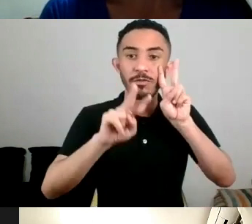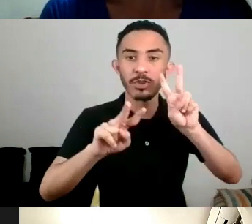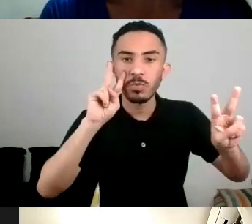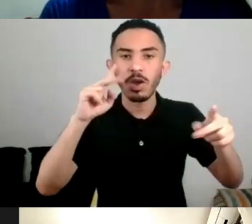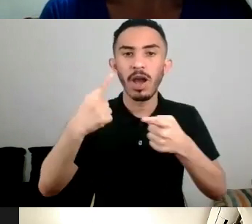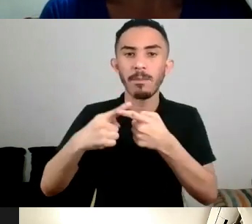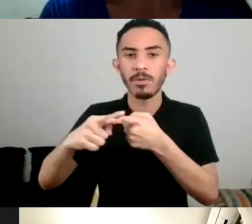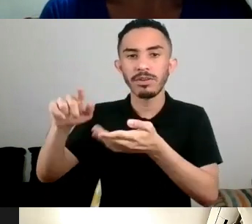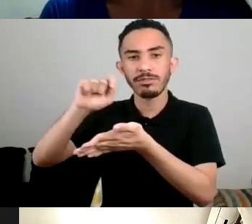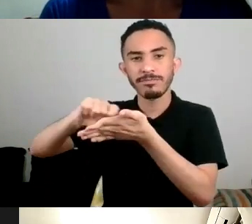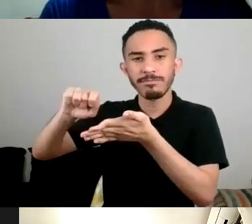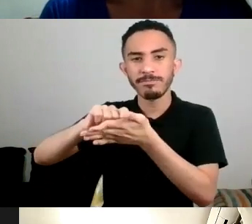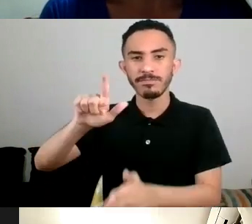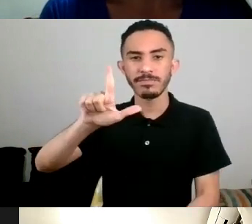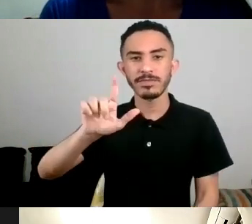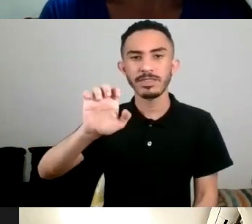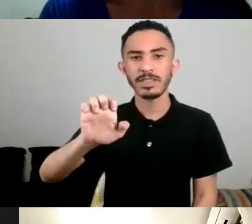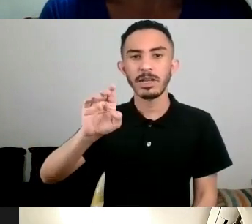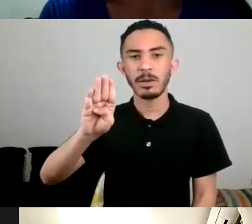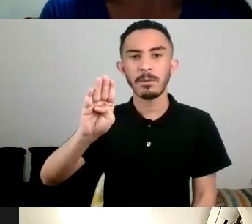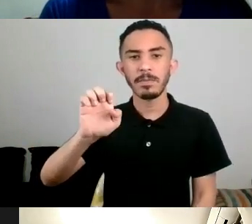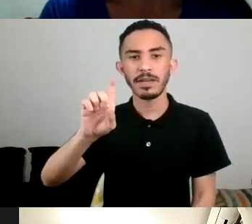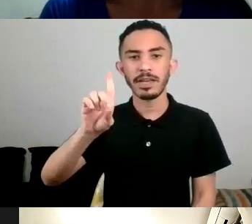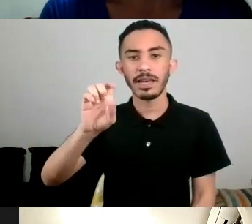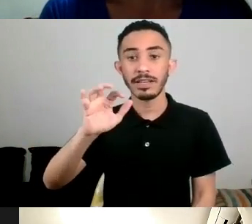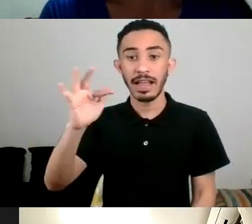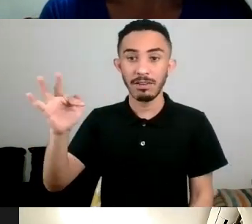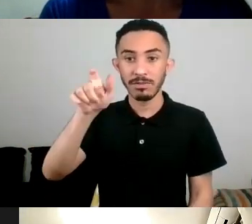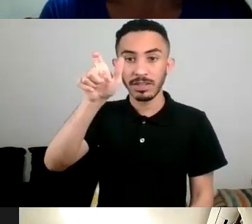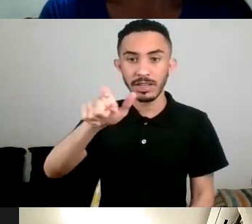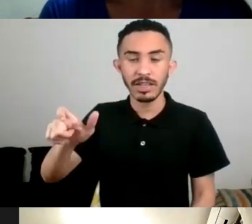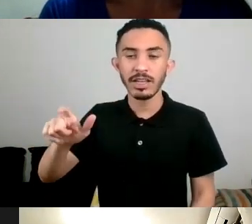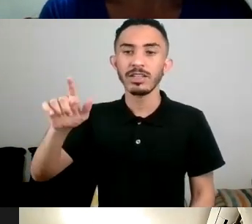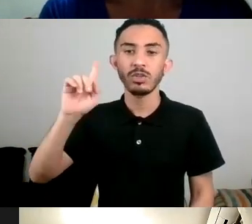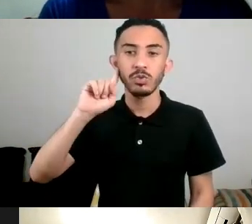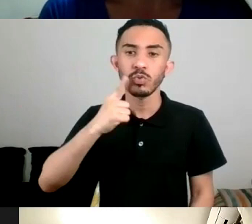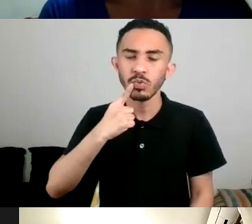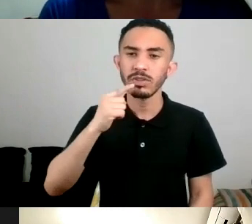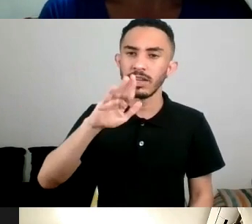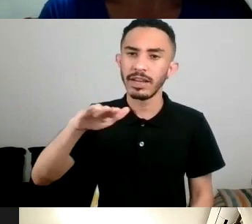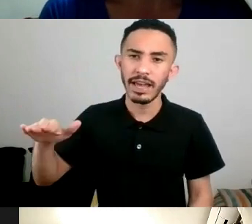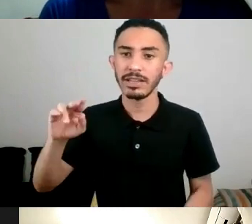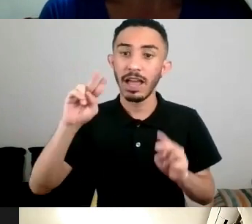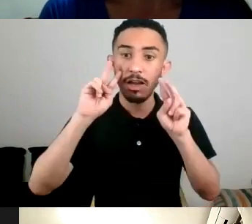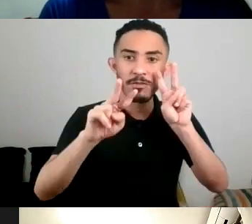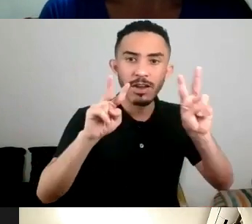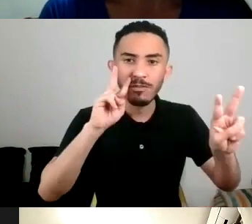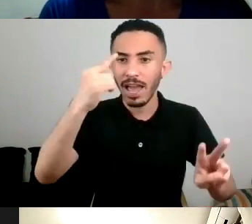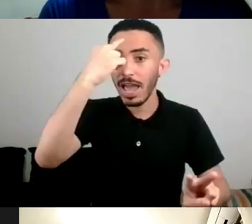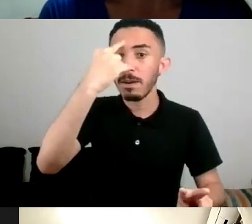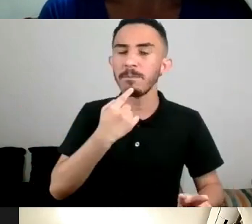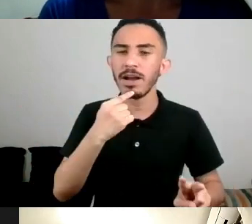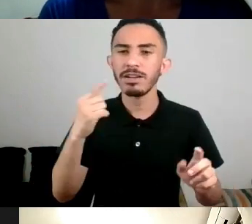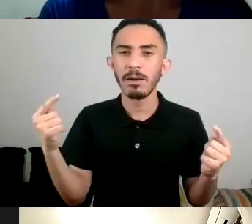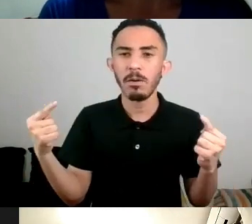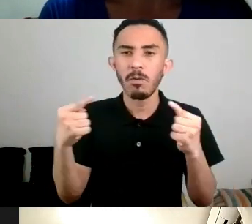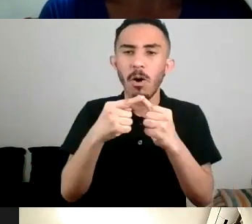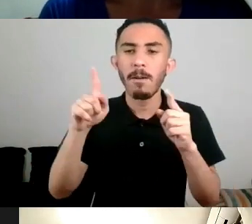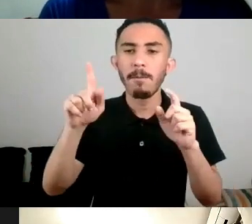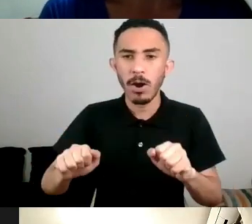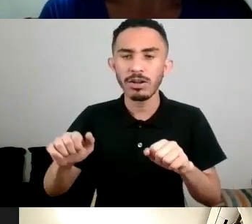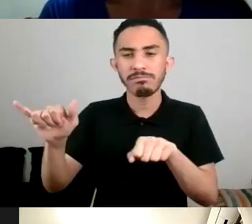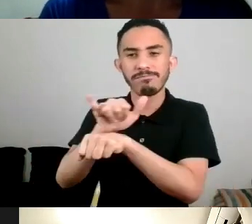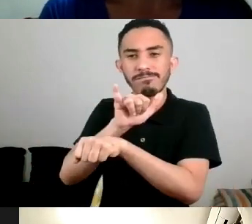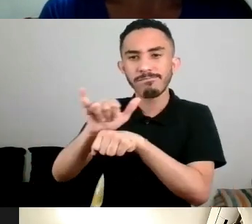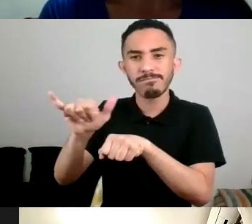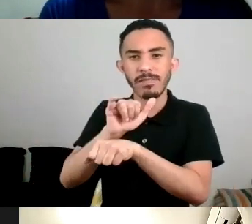segundo Lebedev, a criança surda deve ter a oportunidade de visualizar imagens que funcionam como um recurso